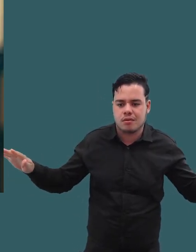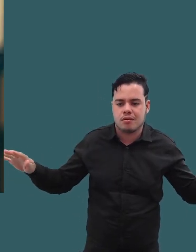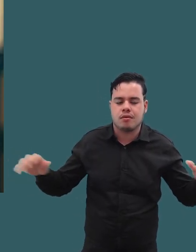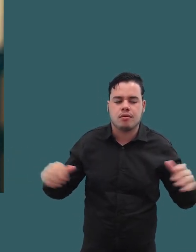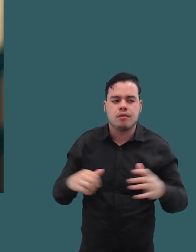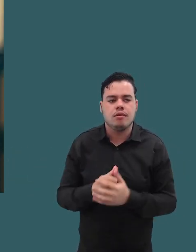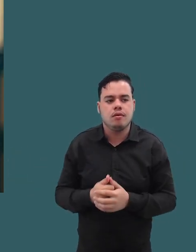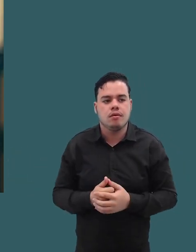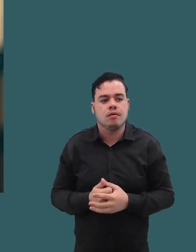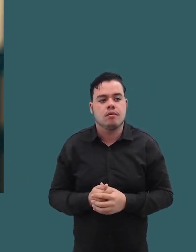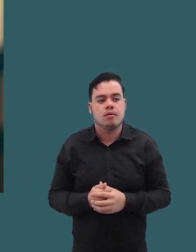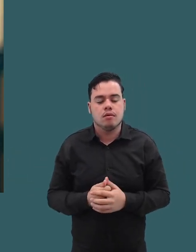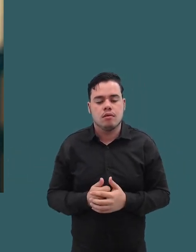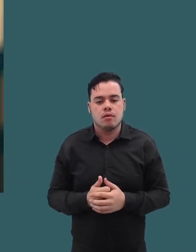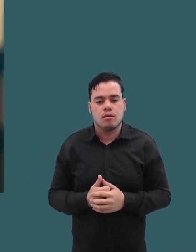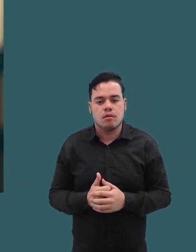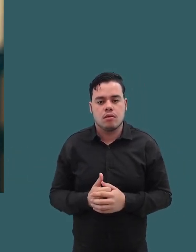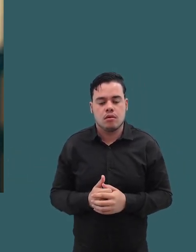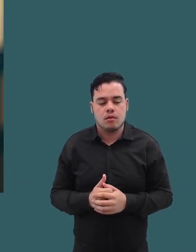A